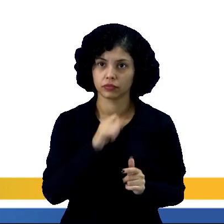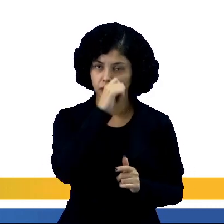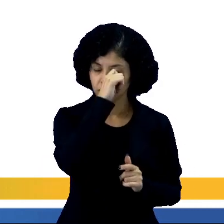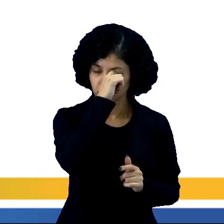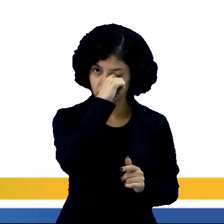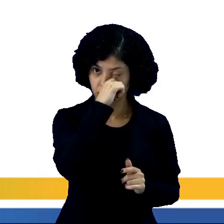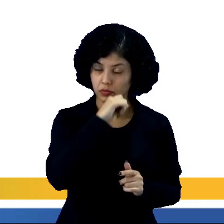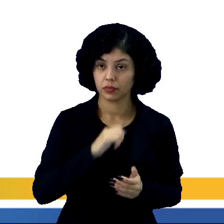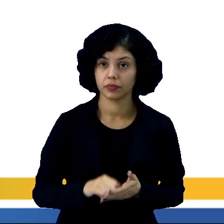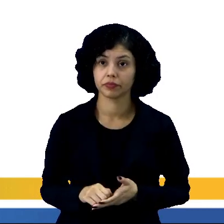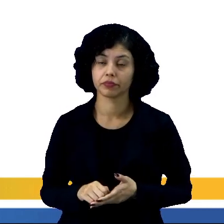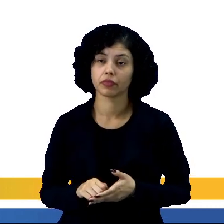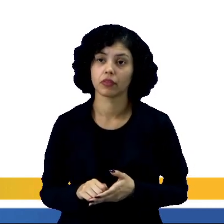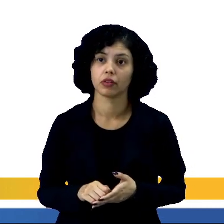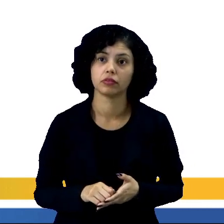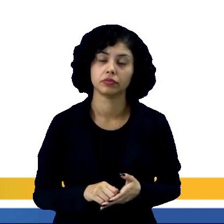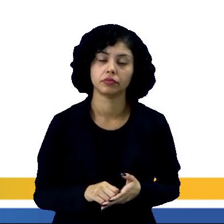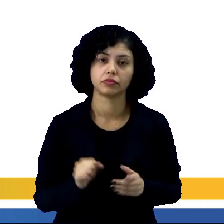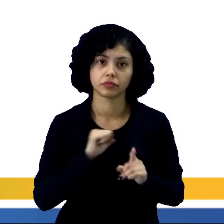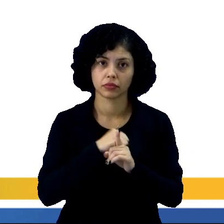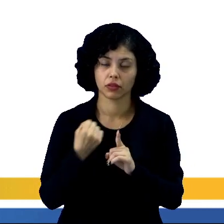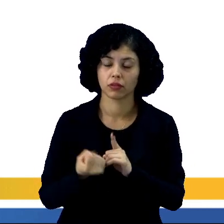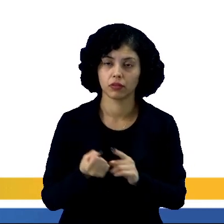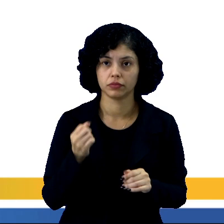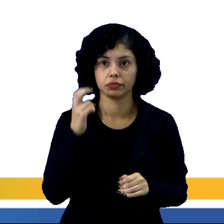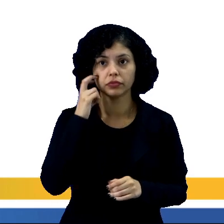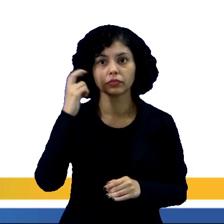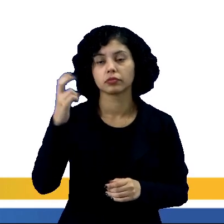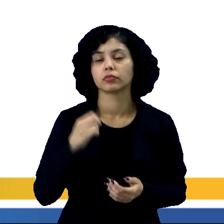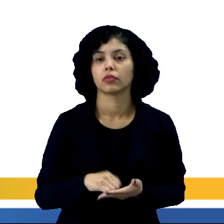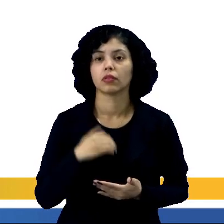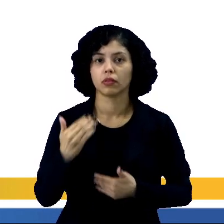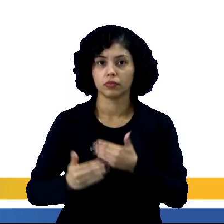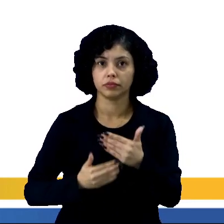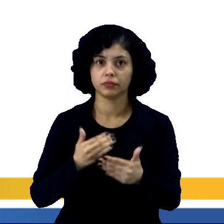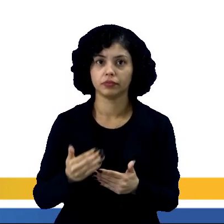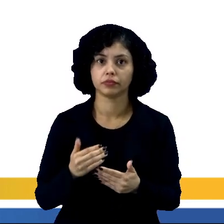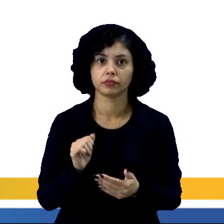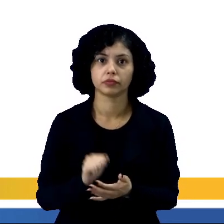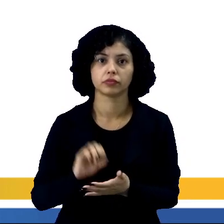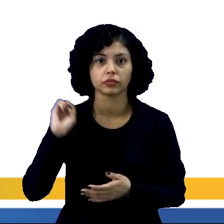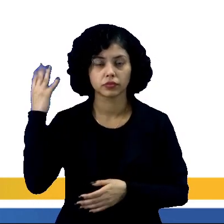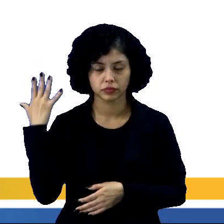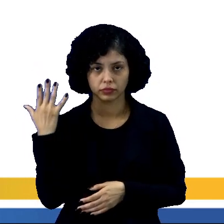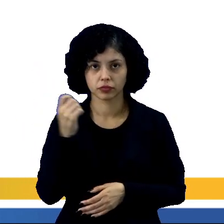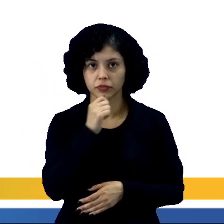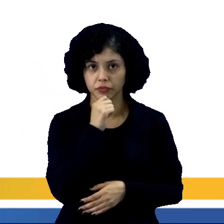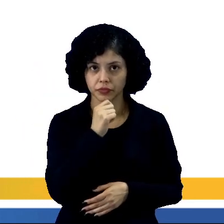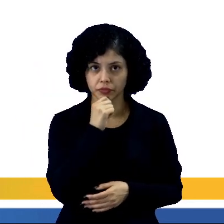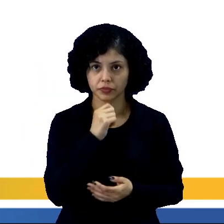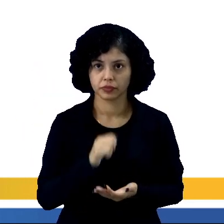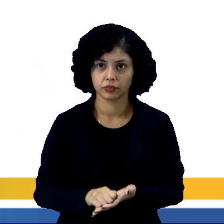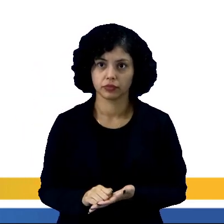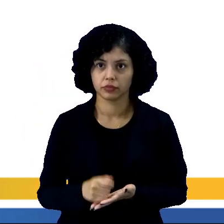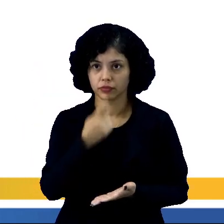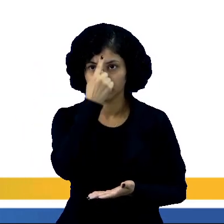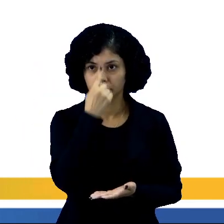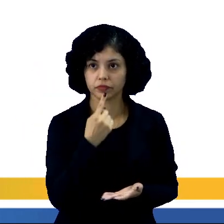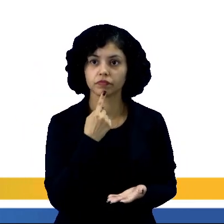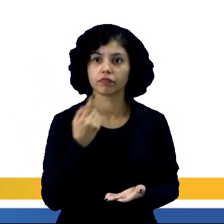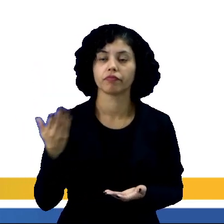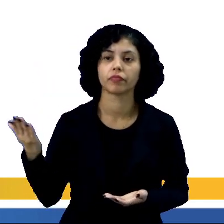corresponde ao lugar, ambiente, meio social, cultura, onde se desenrola a ação, onde acontece aí a cena,